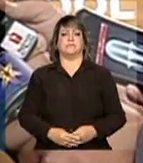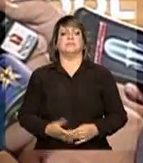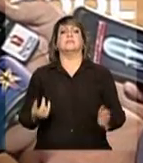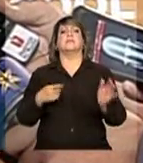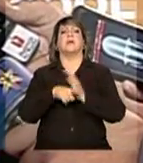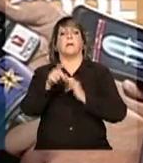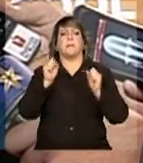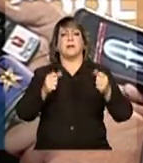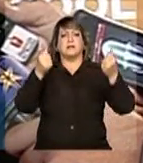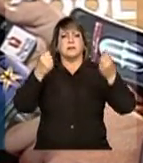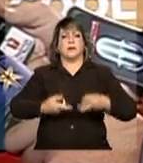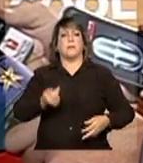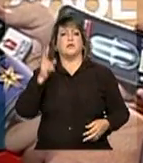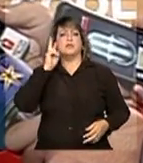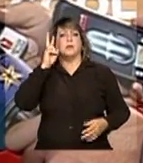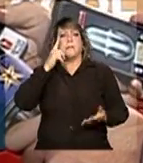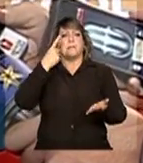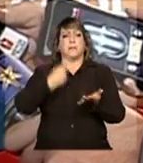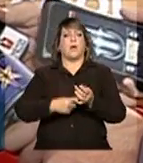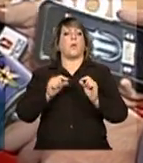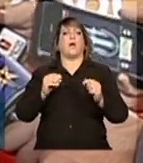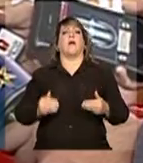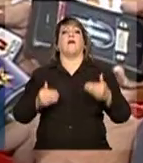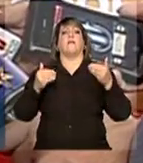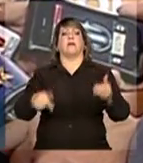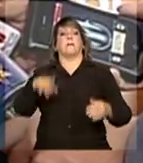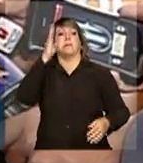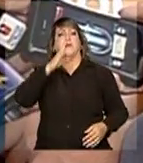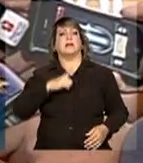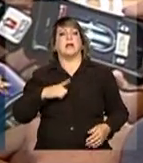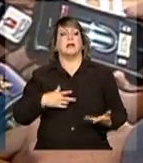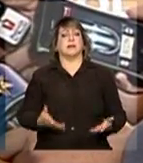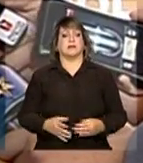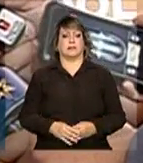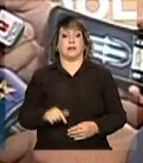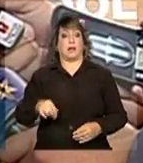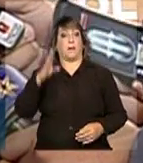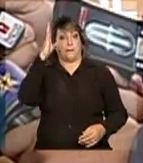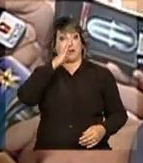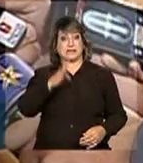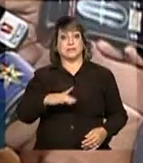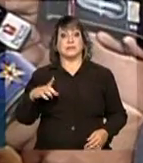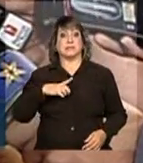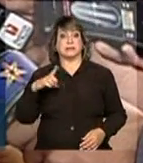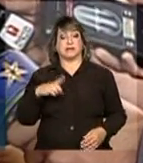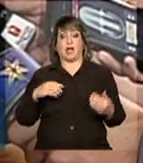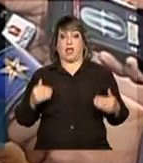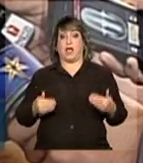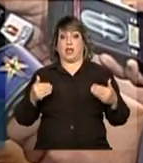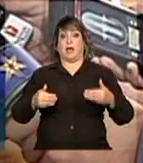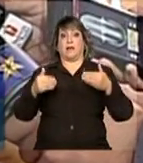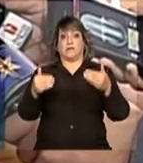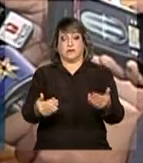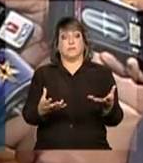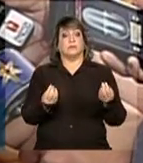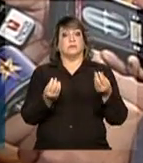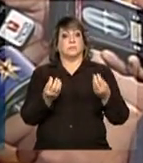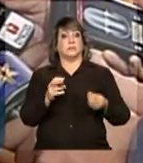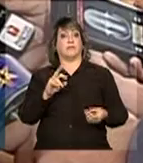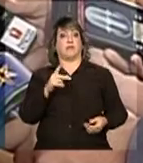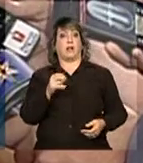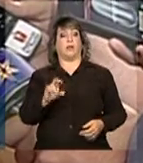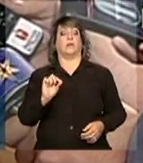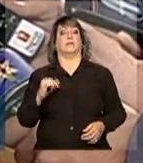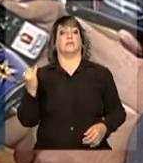senhor poderia falar um pouquinho sobre pactos, que avanços o Brasil tem tido? Olha, o Brasil tem tido um avanço significativo,